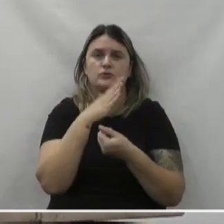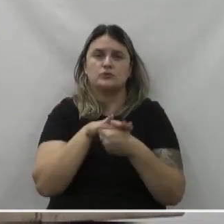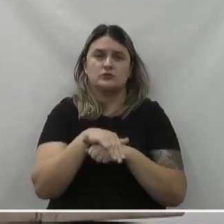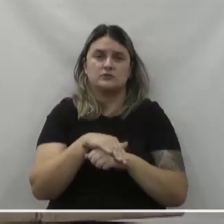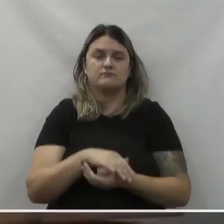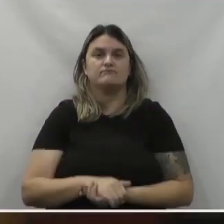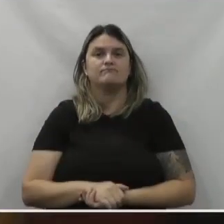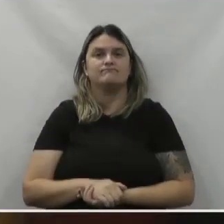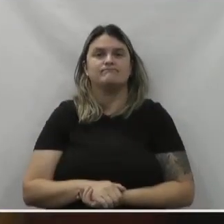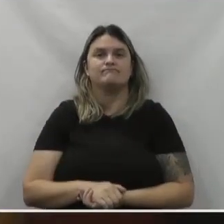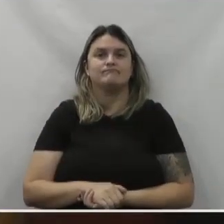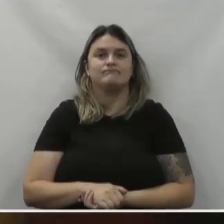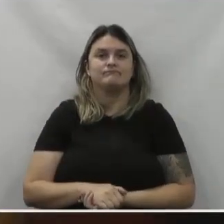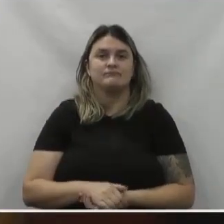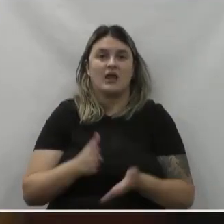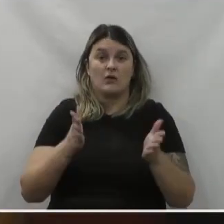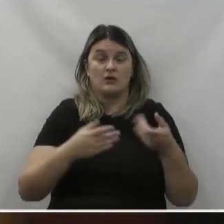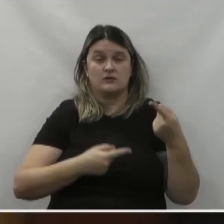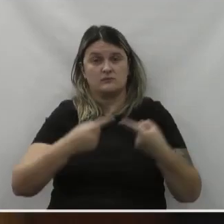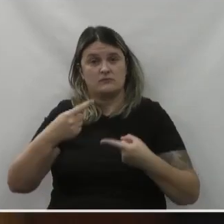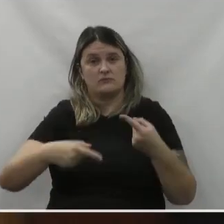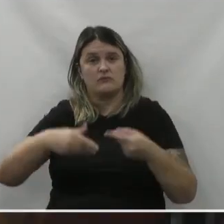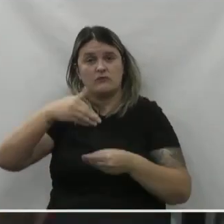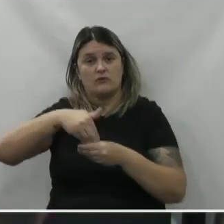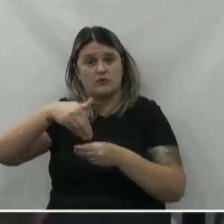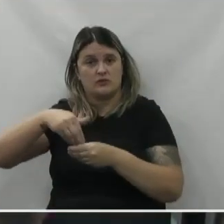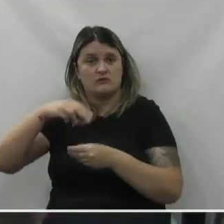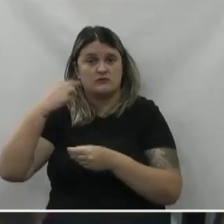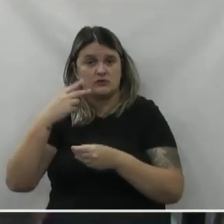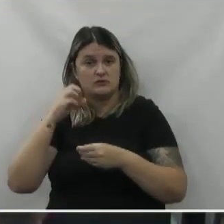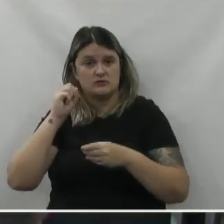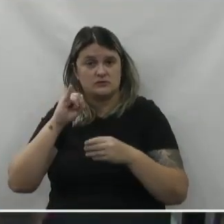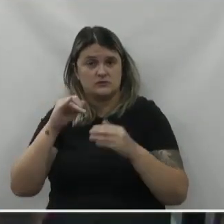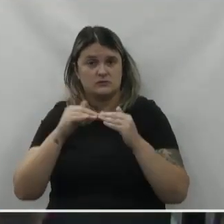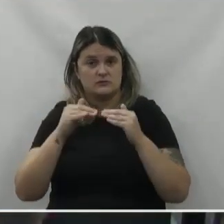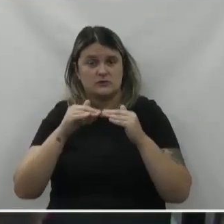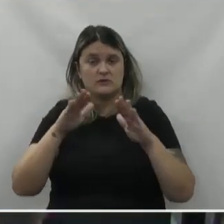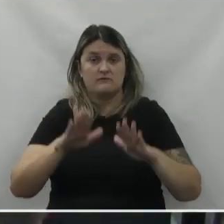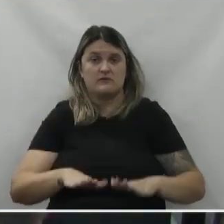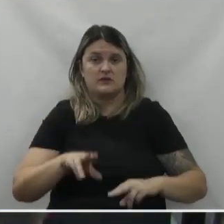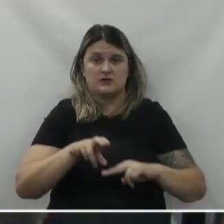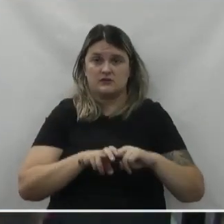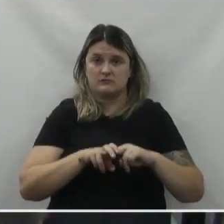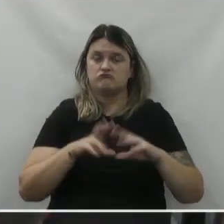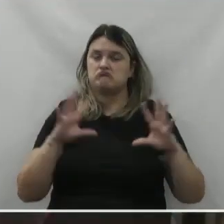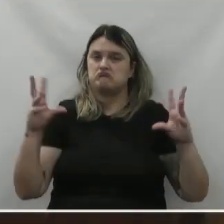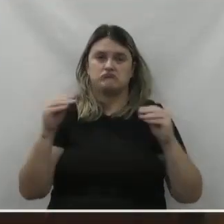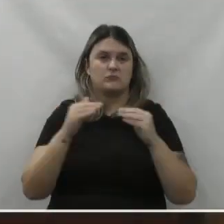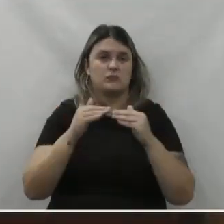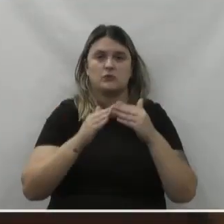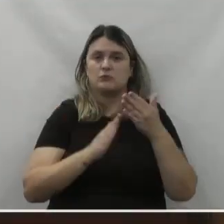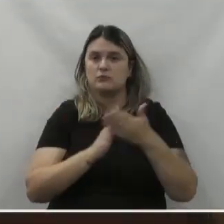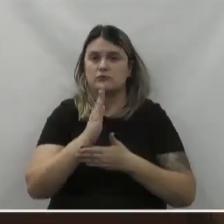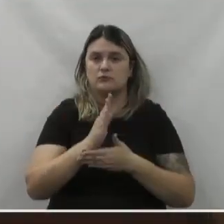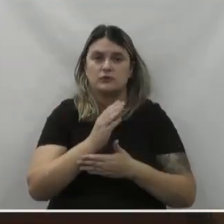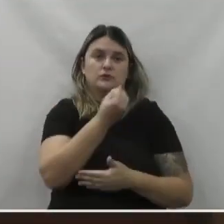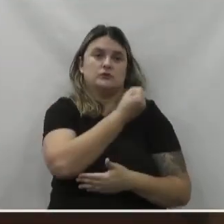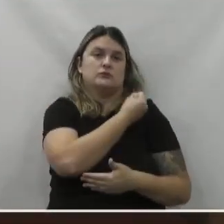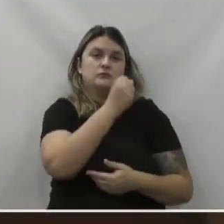Em discussão? Em votação, senhores vereadores que aprovam, permaneçam como estão. Aprovado o requerimento de